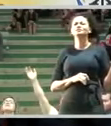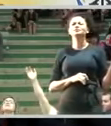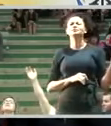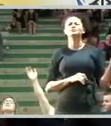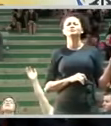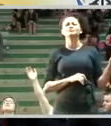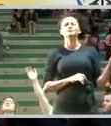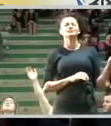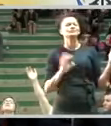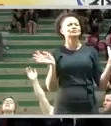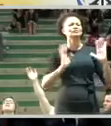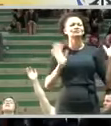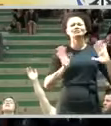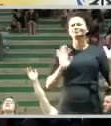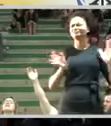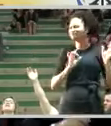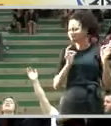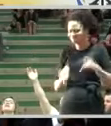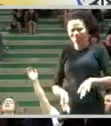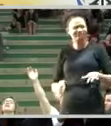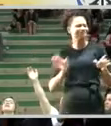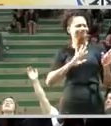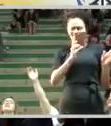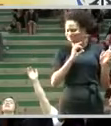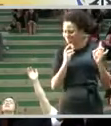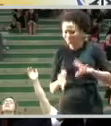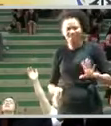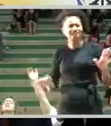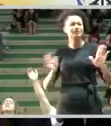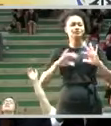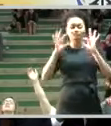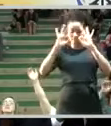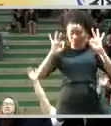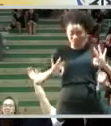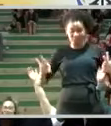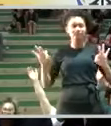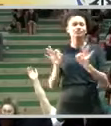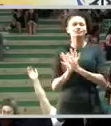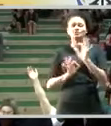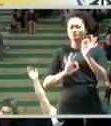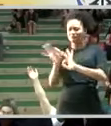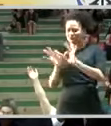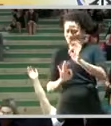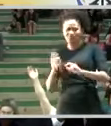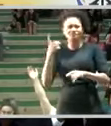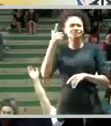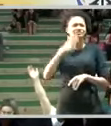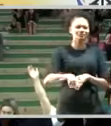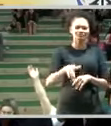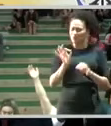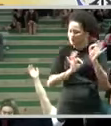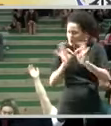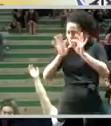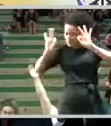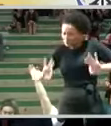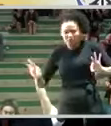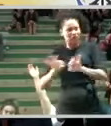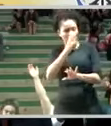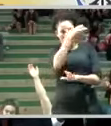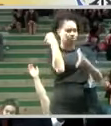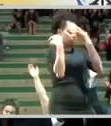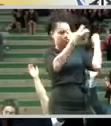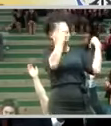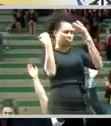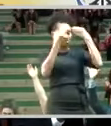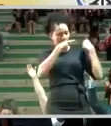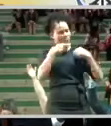Não desista, não desista, não desista, não desista. O projeto vai ser refeito, o projeto vai ser refeito. Você não foi esquecido, é uma